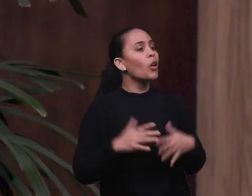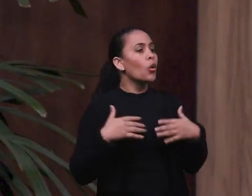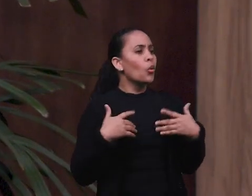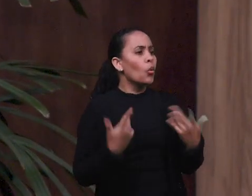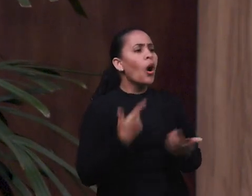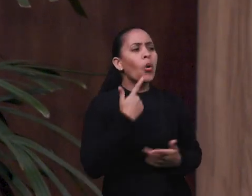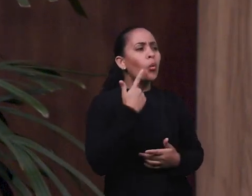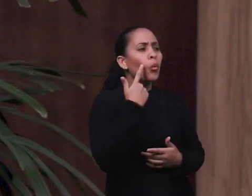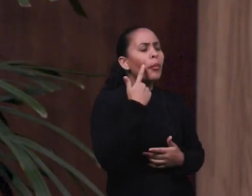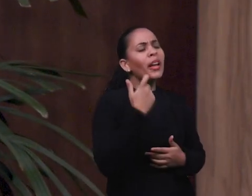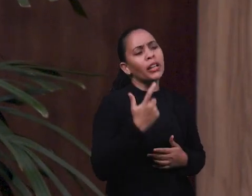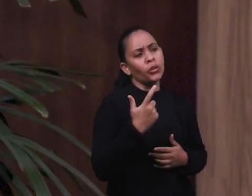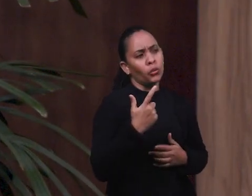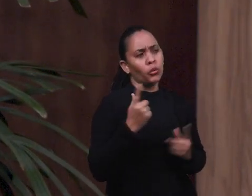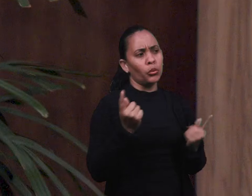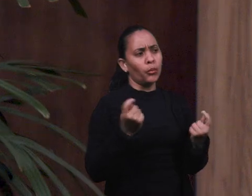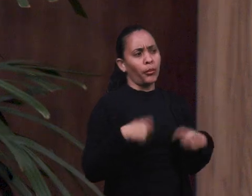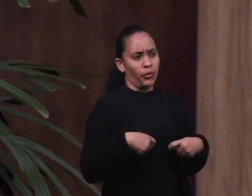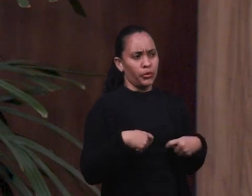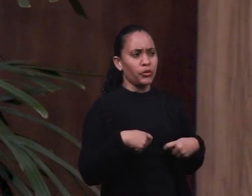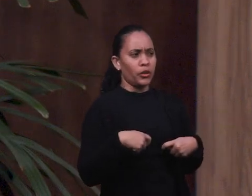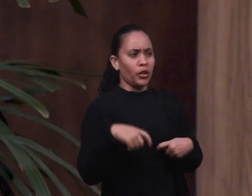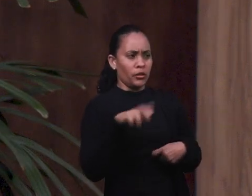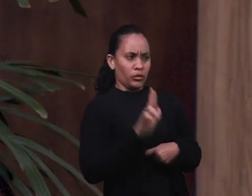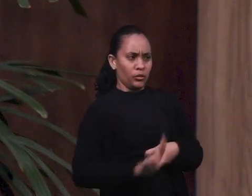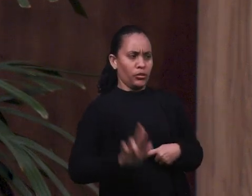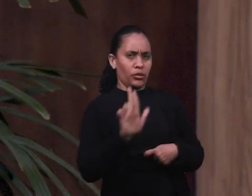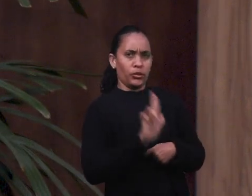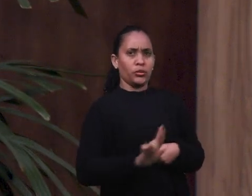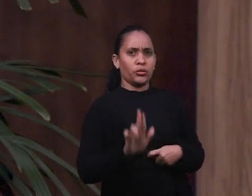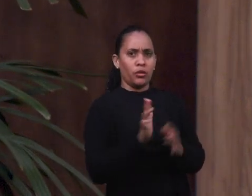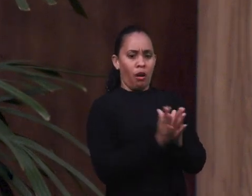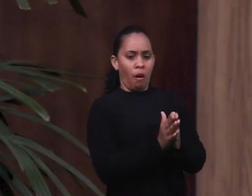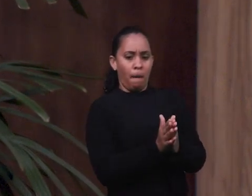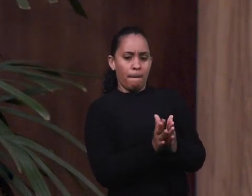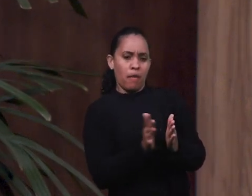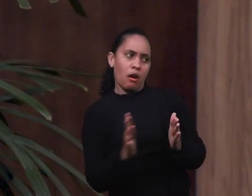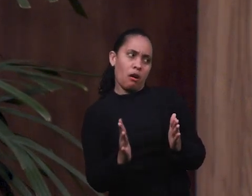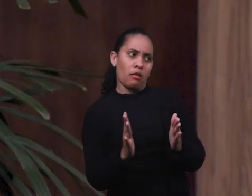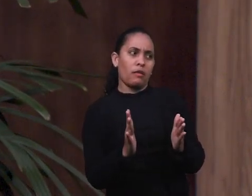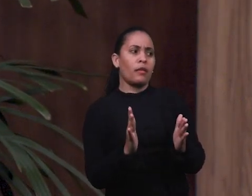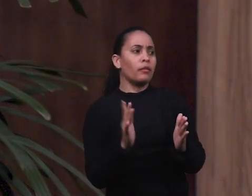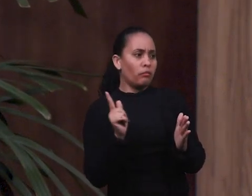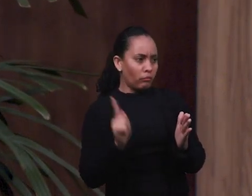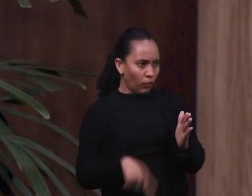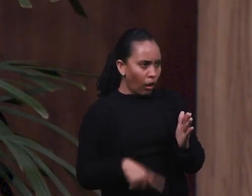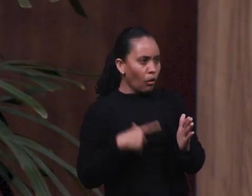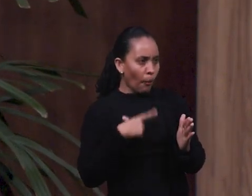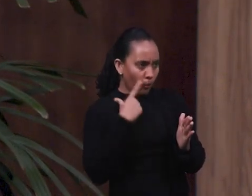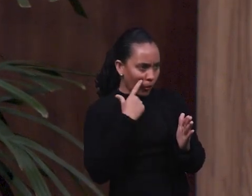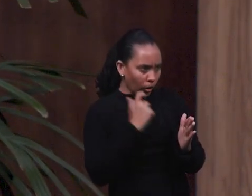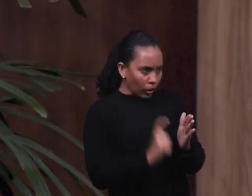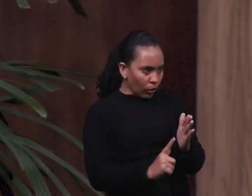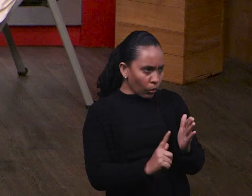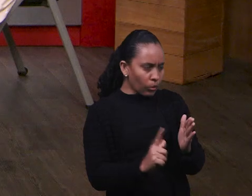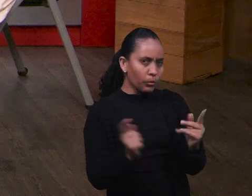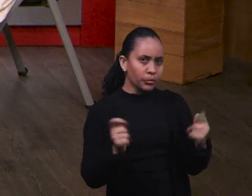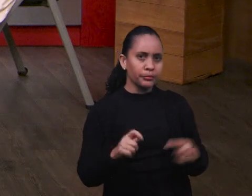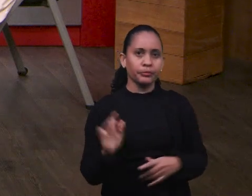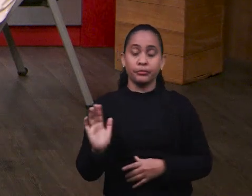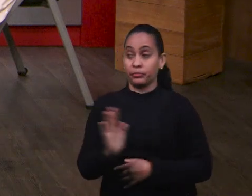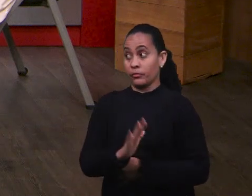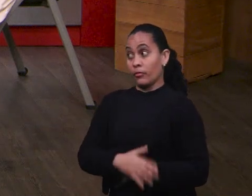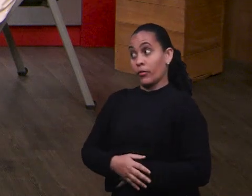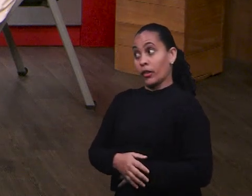o risco, assim, de usar por muito tempo, tem algum risco de tiver utilizando